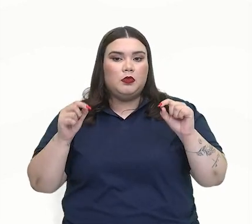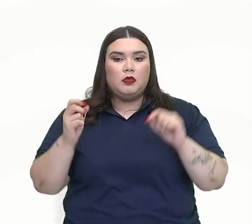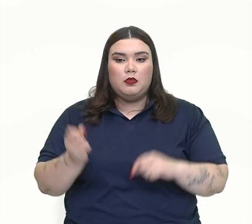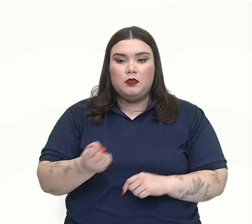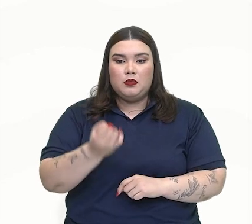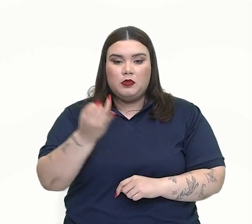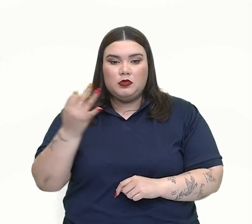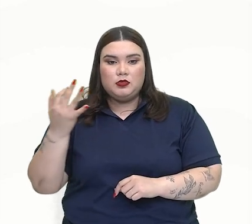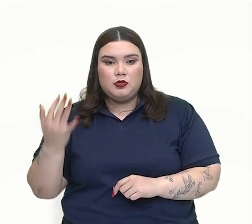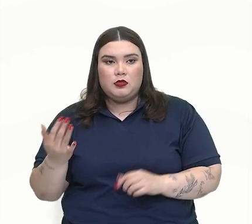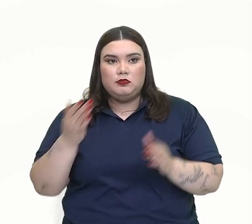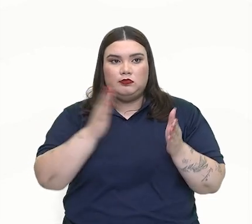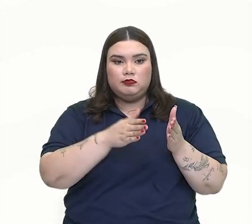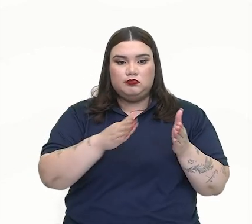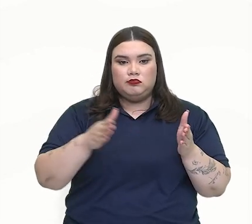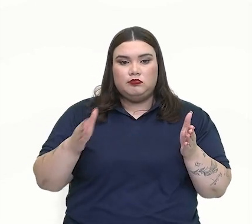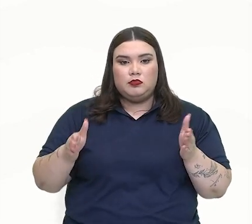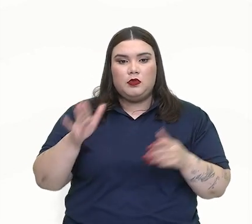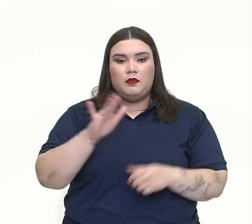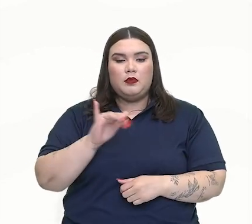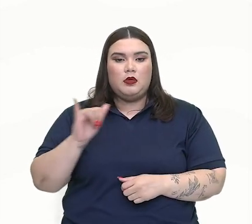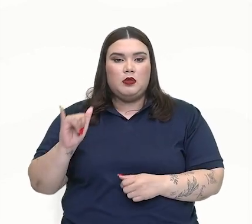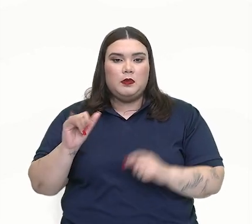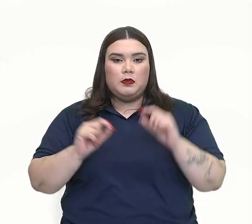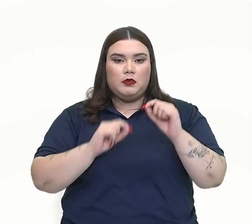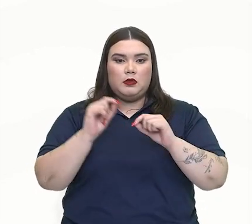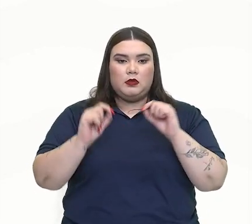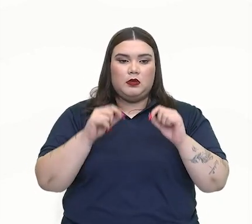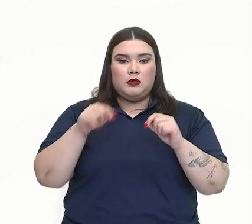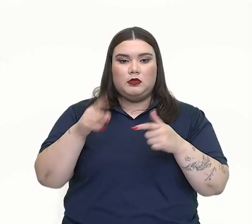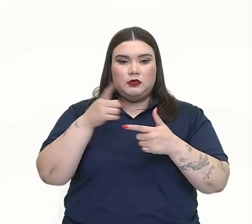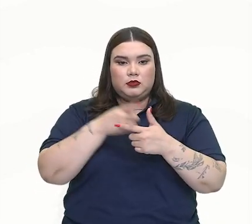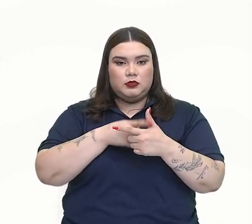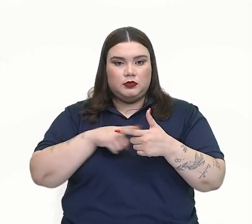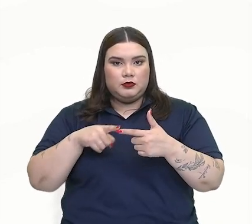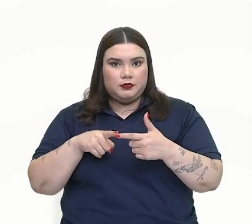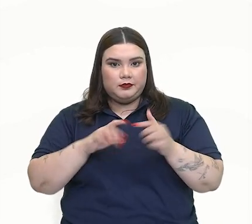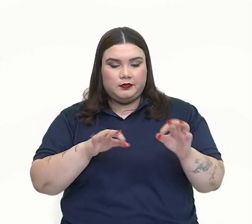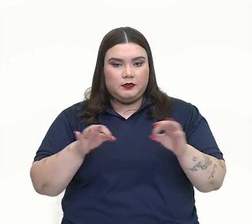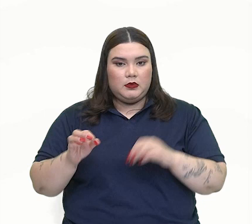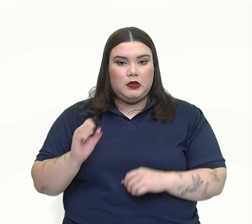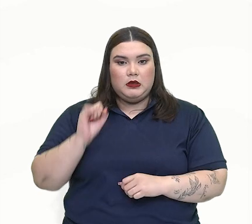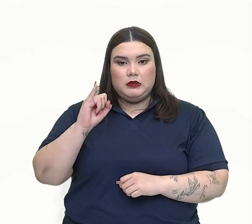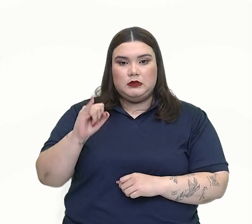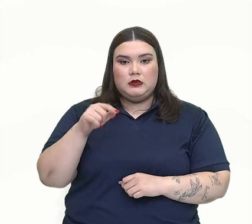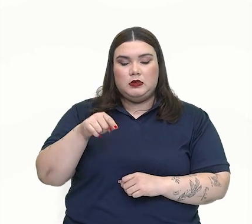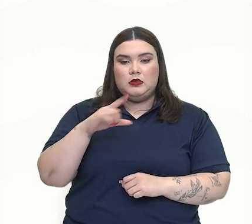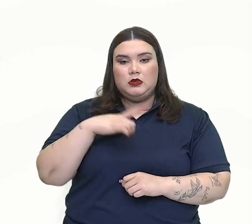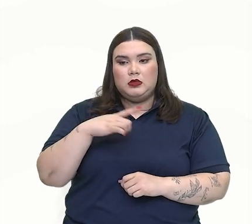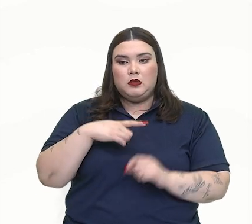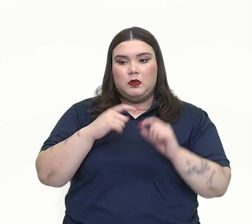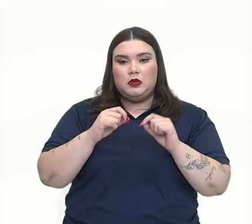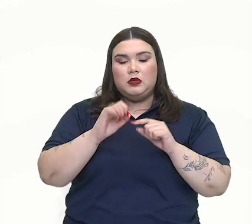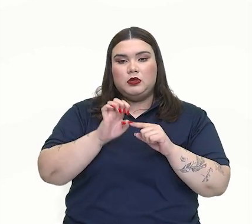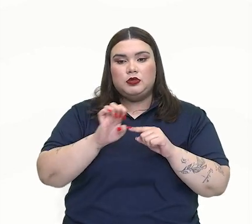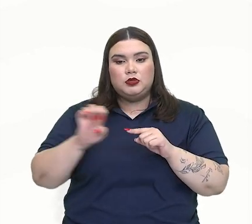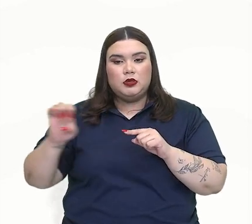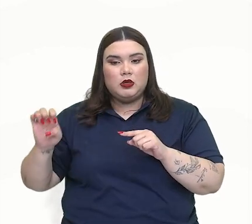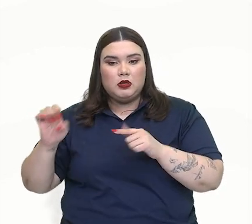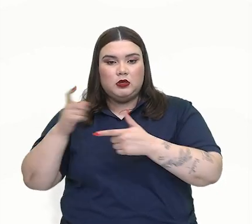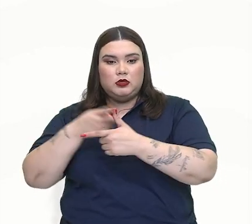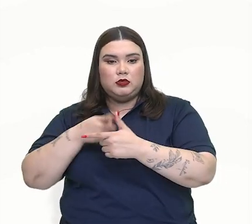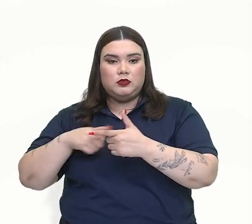de casas decimais que eu vou fazer essa divisão. Se eu vir para a esquerda, eu vou dividir por